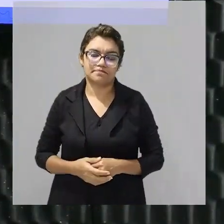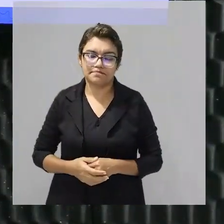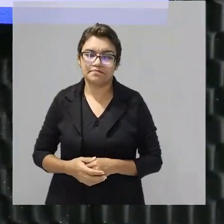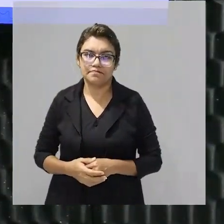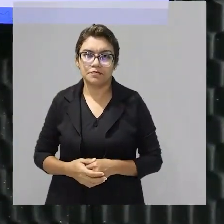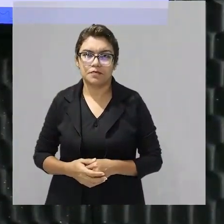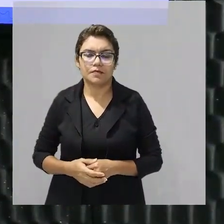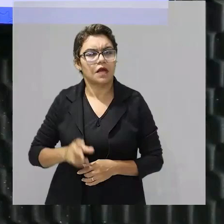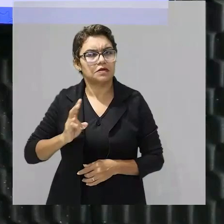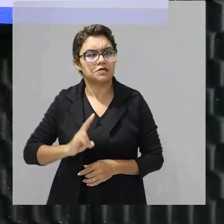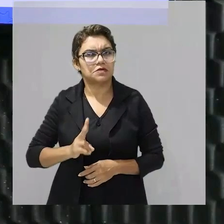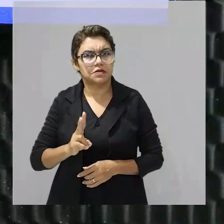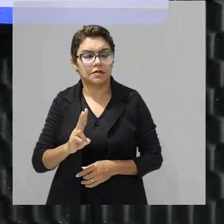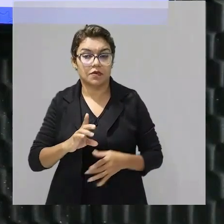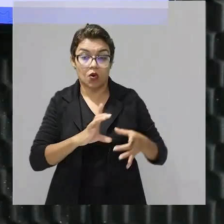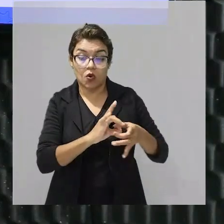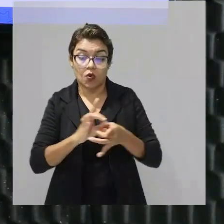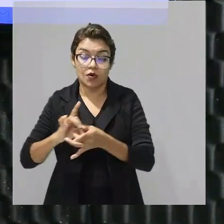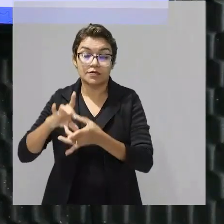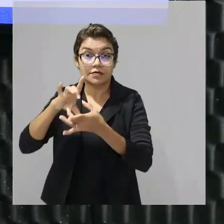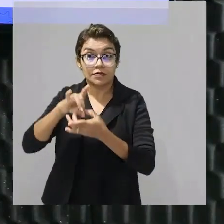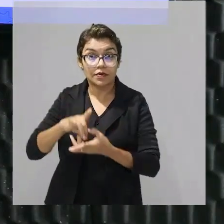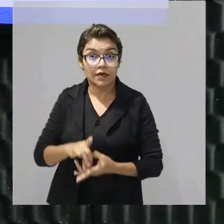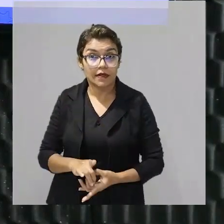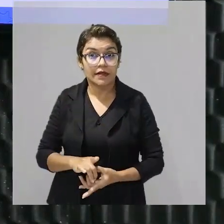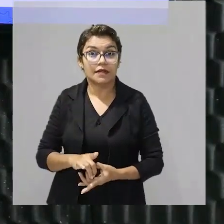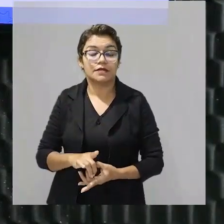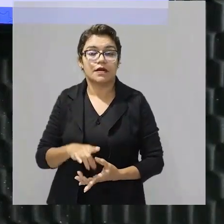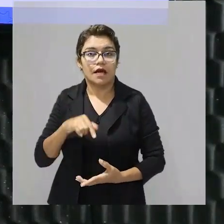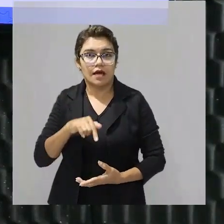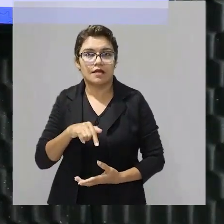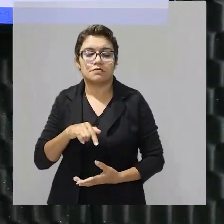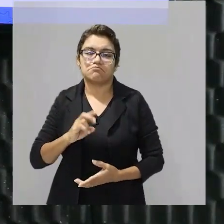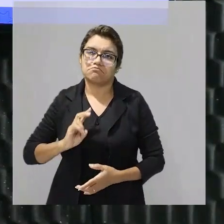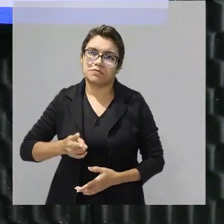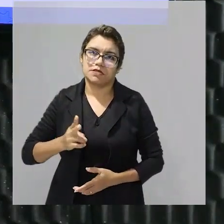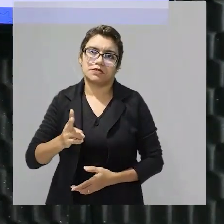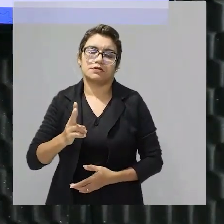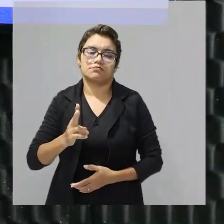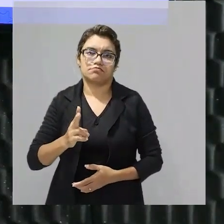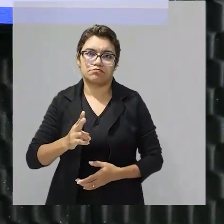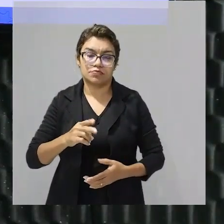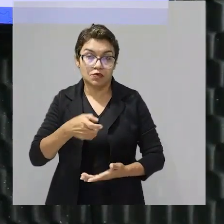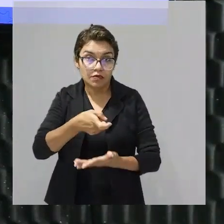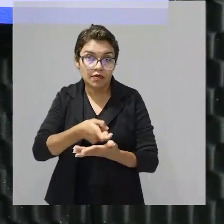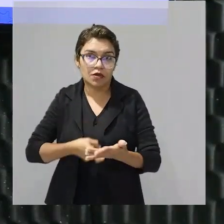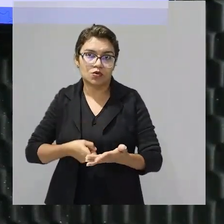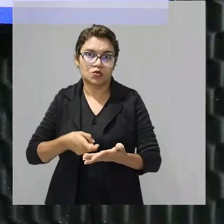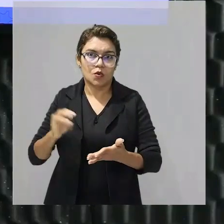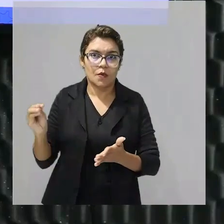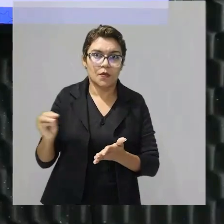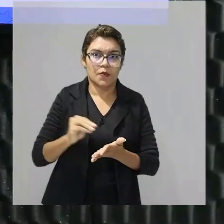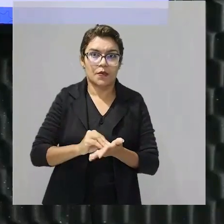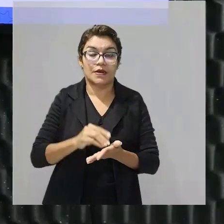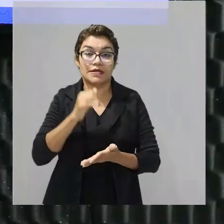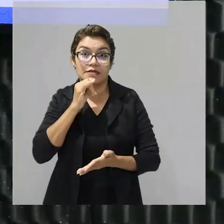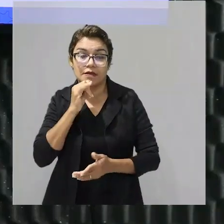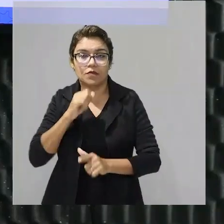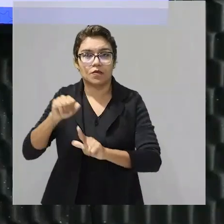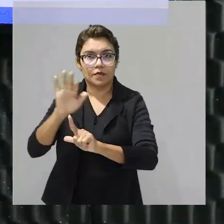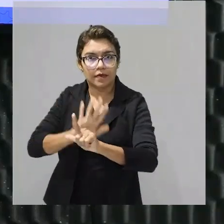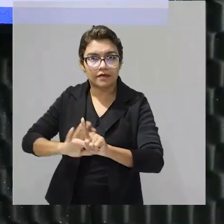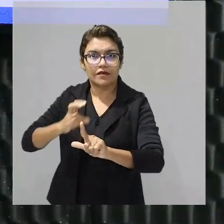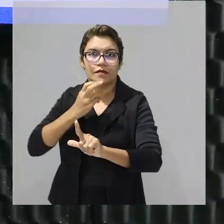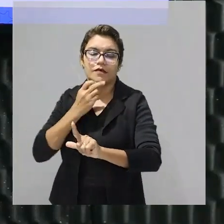proposta de intervenção? É na conclusão do seu texto dissertativo, argumentativo, que você terá que apontar